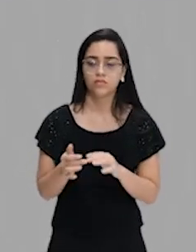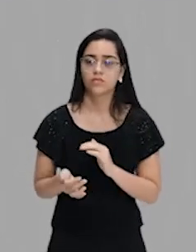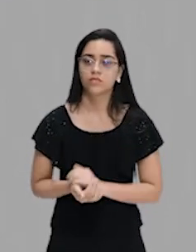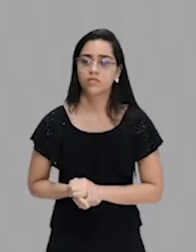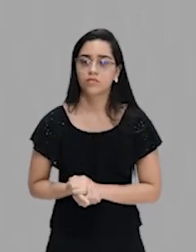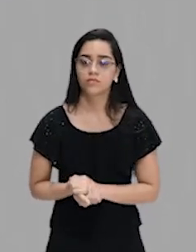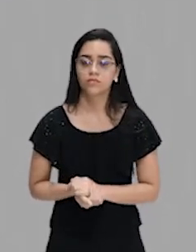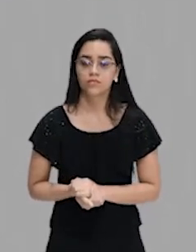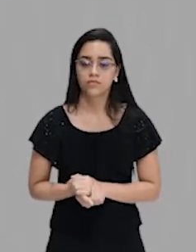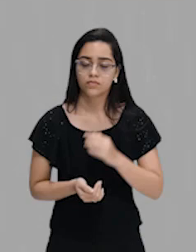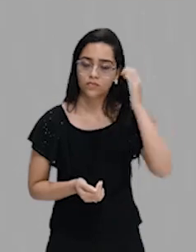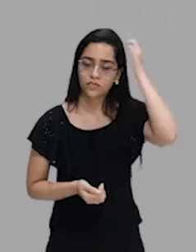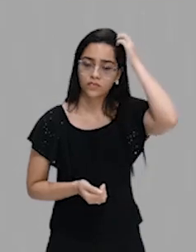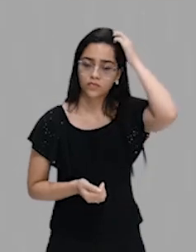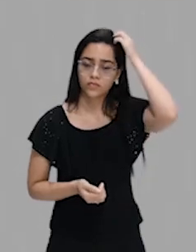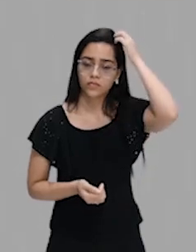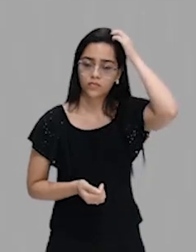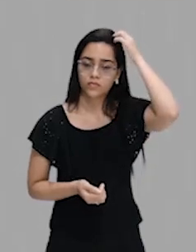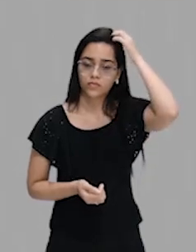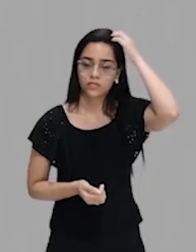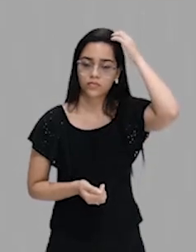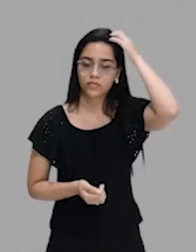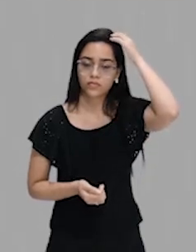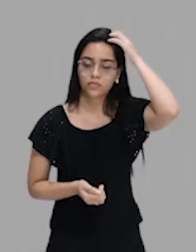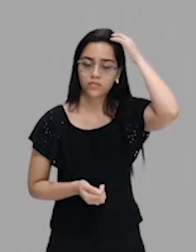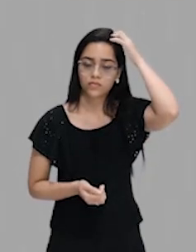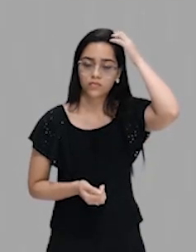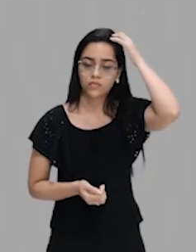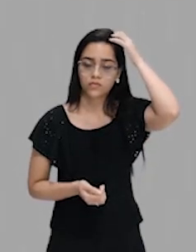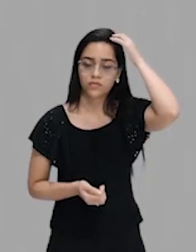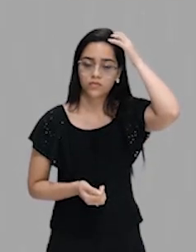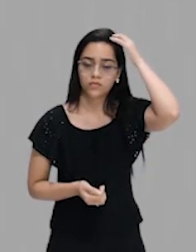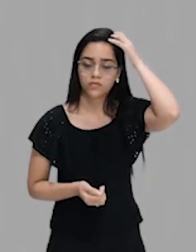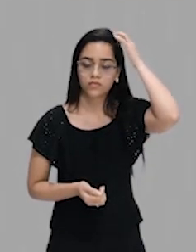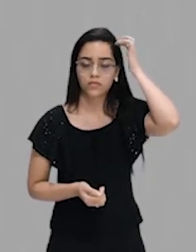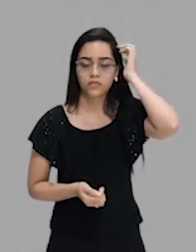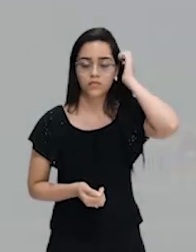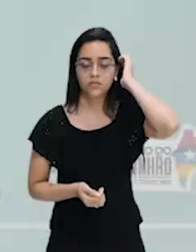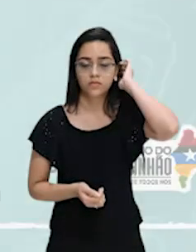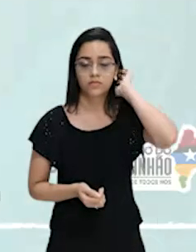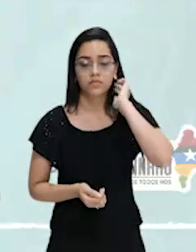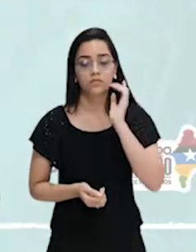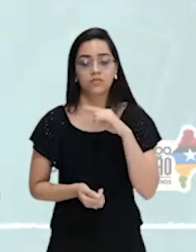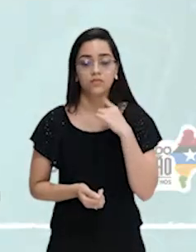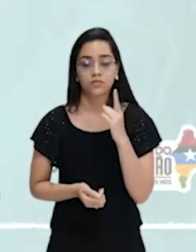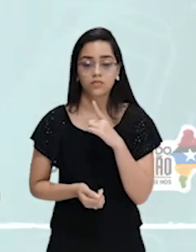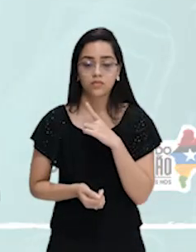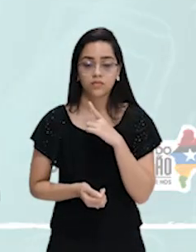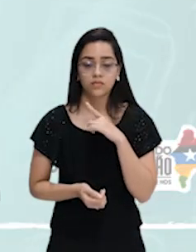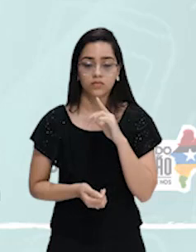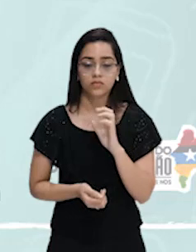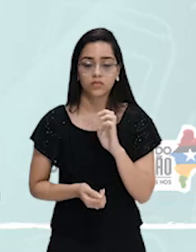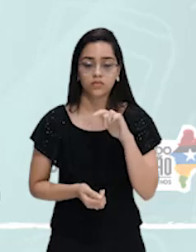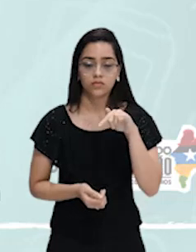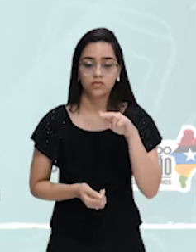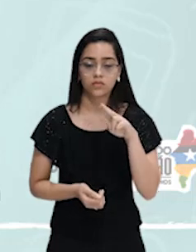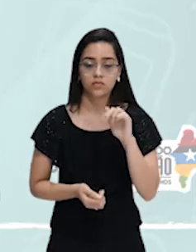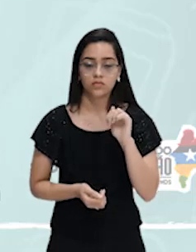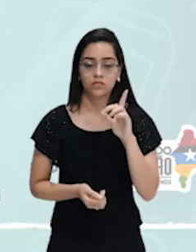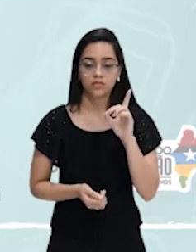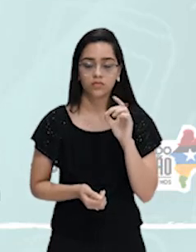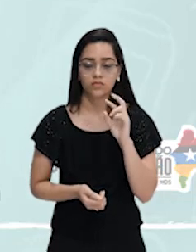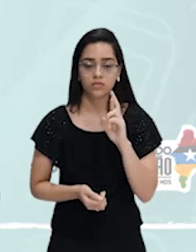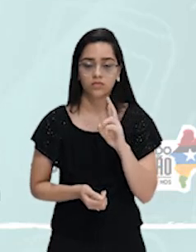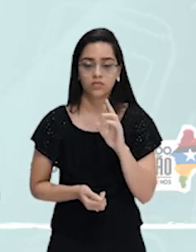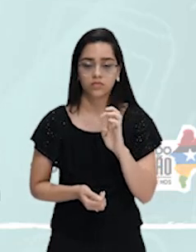então é abaixo dos nossos pés, em linha reta. Ok? Bom, aí nós temos o Equador Celeste,